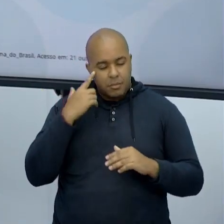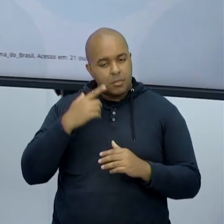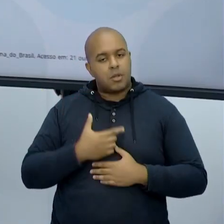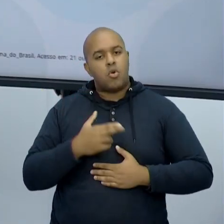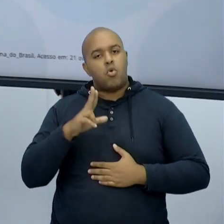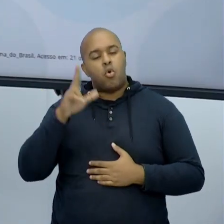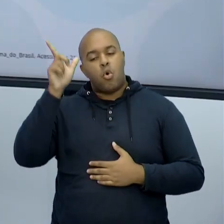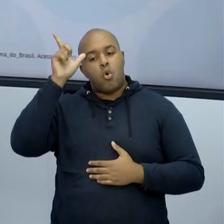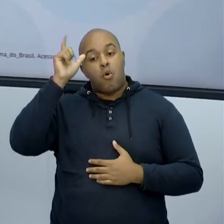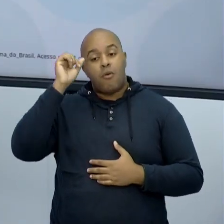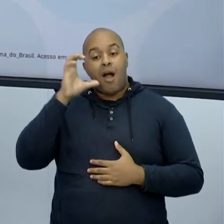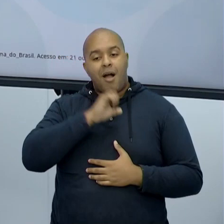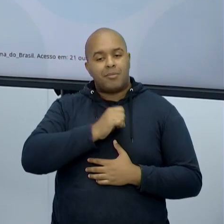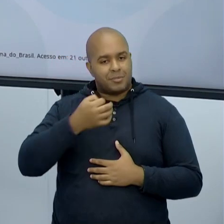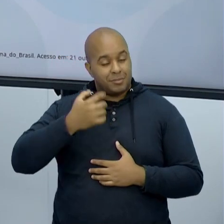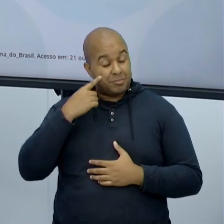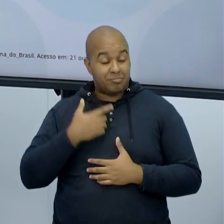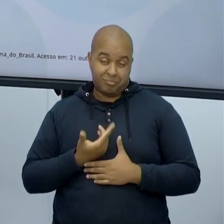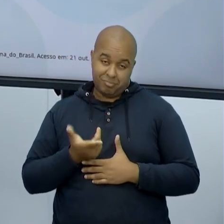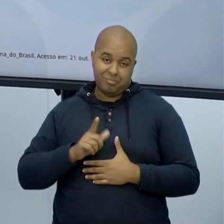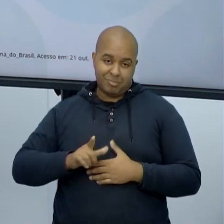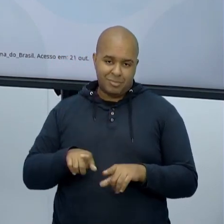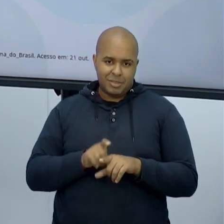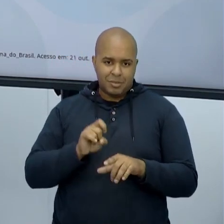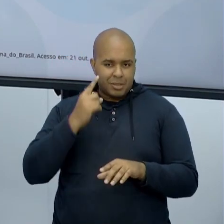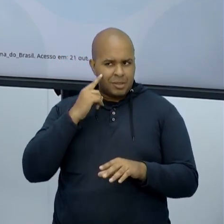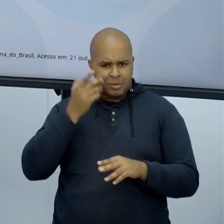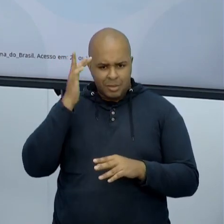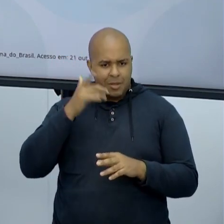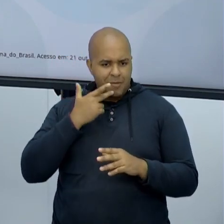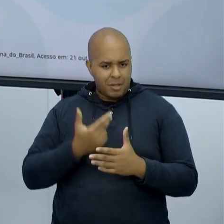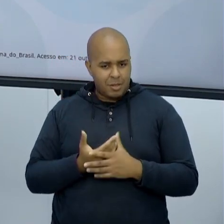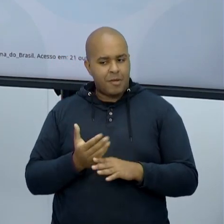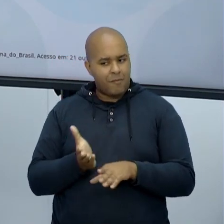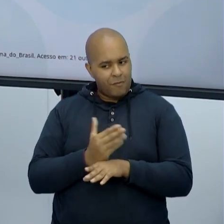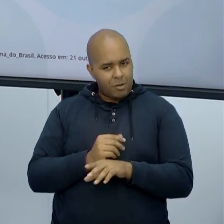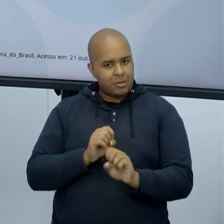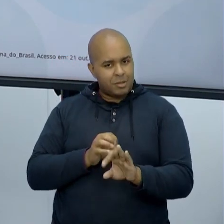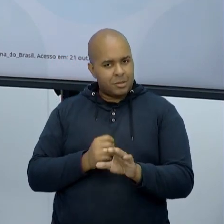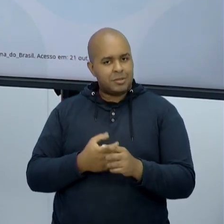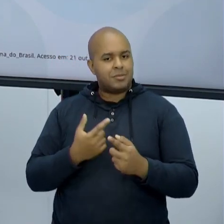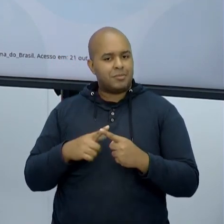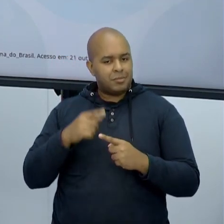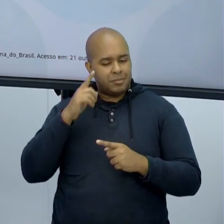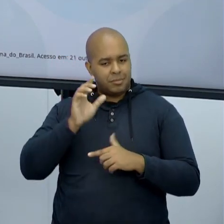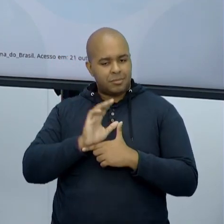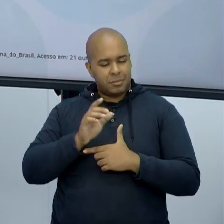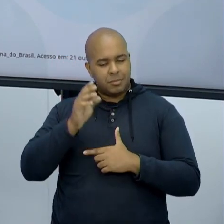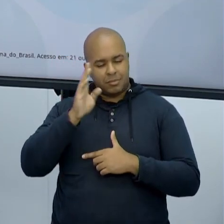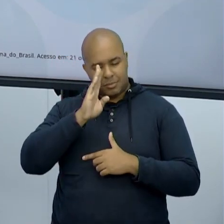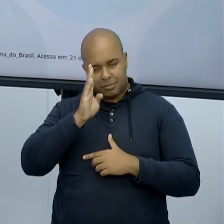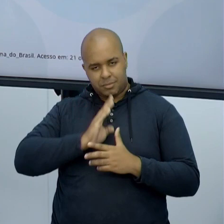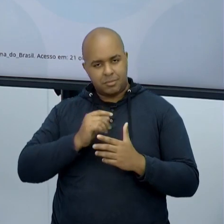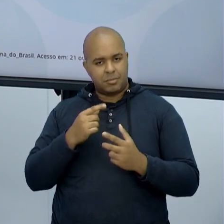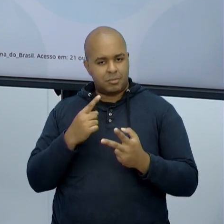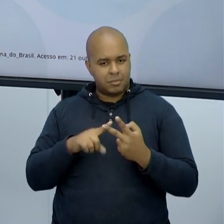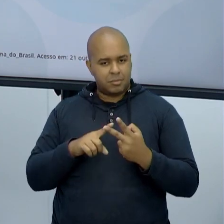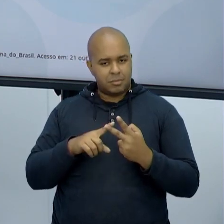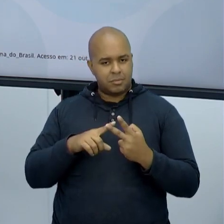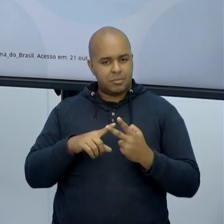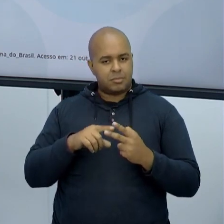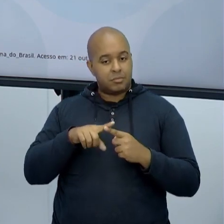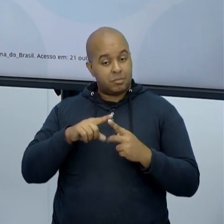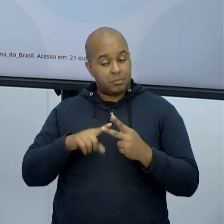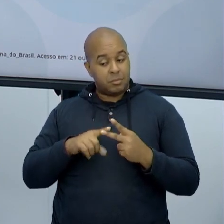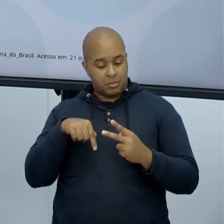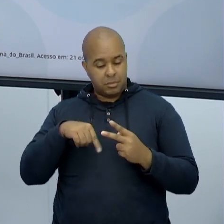Ufa, foi muito rápido? Claro que foi. Se você não sabe do que eu estou falando, volte na aula Cinema no Brasil, parte 1, Cinema no Brasil, parte 2.